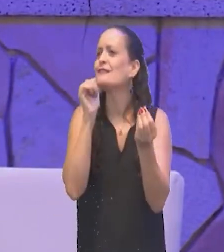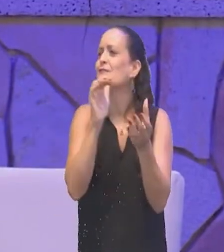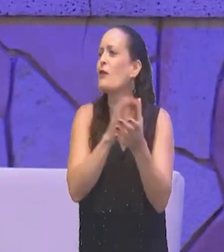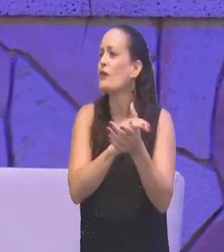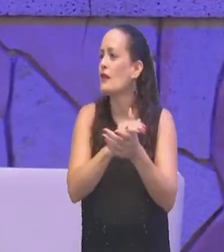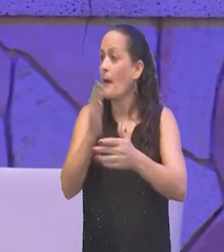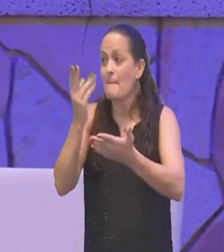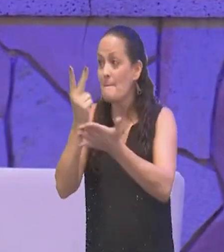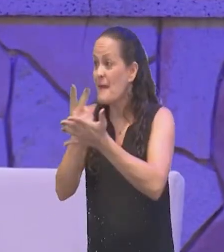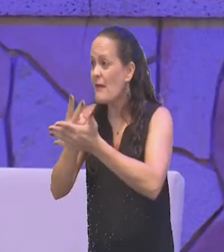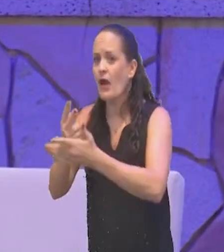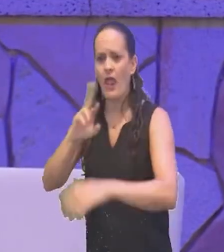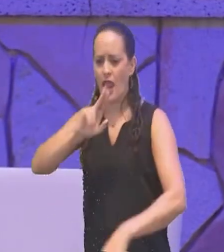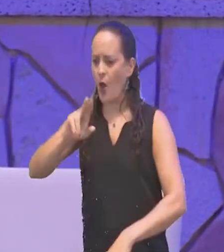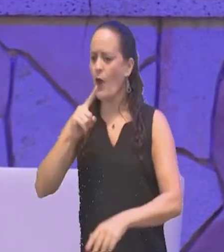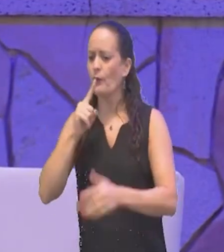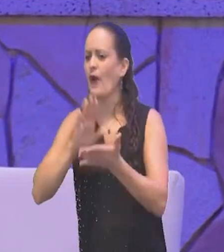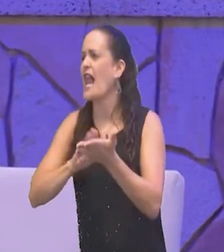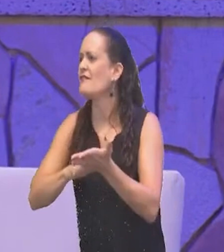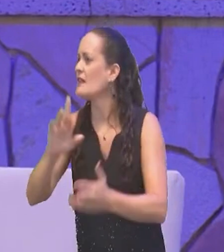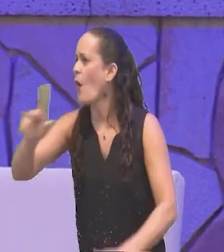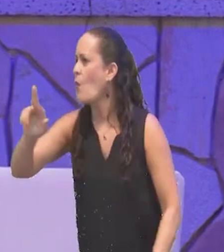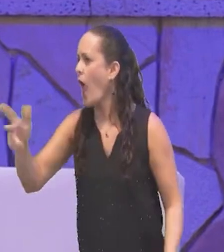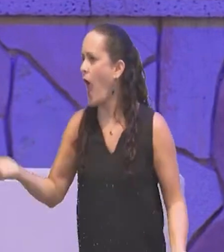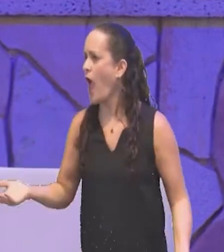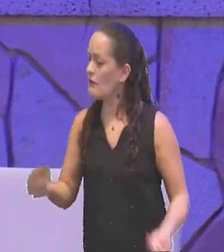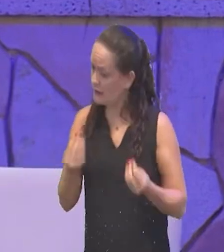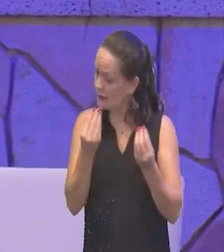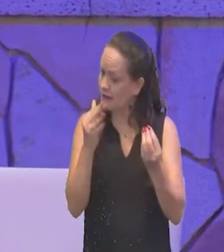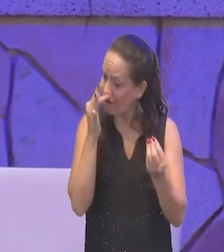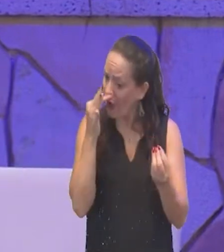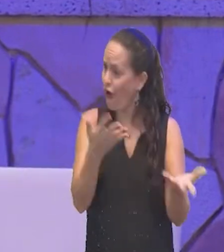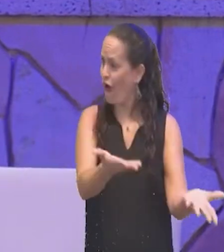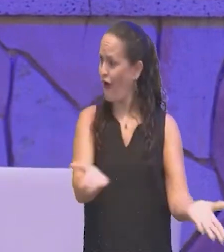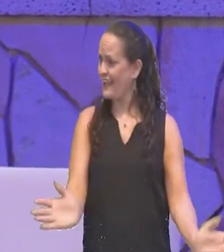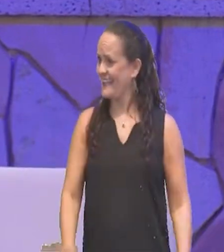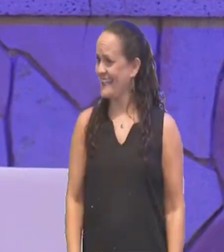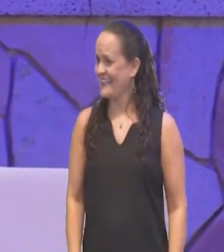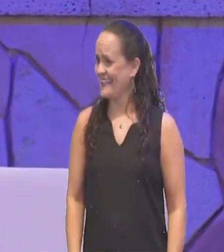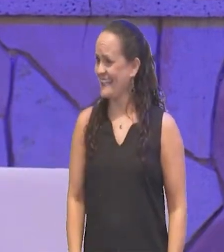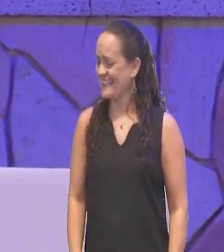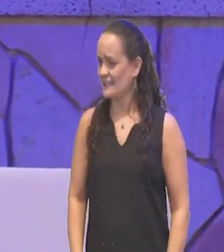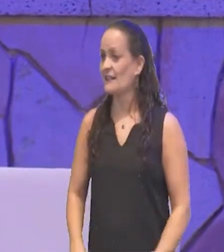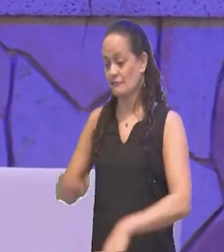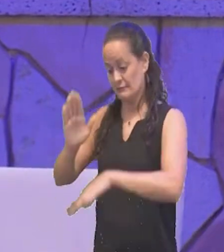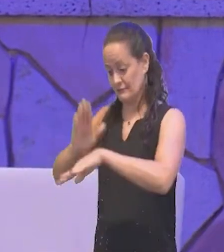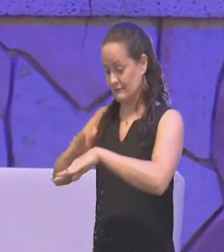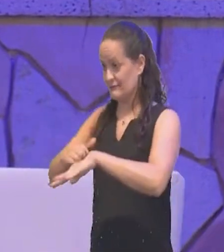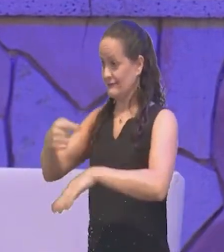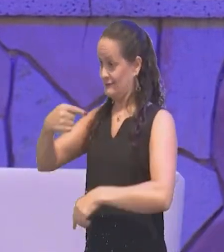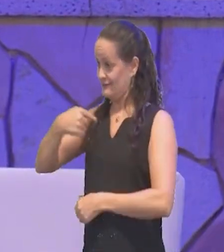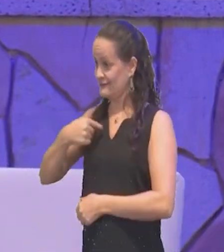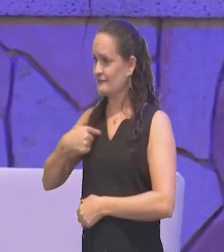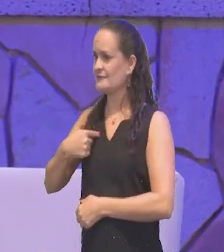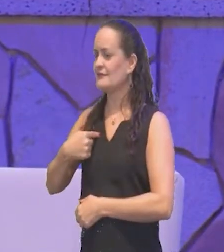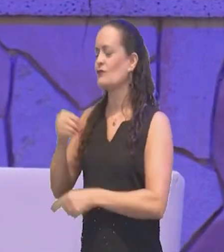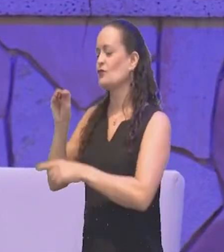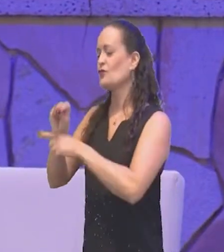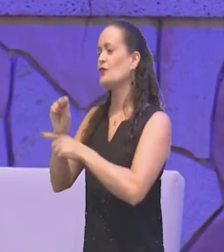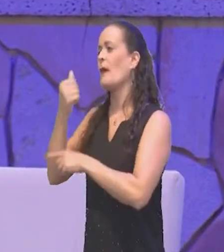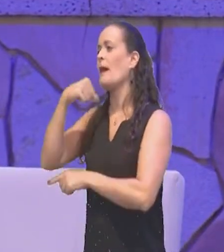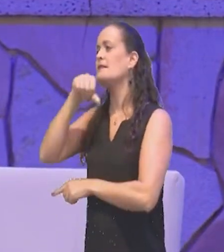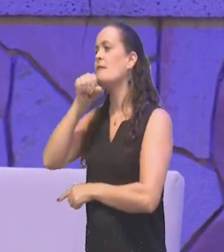dos aniversários, né? Se depender de mim, eu tratarei os meus pais com mais